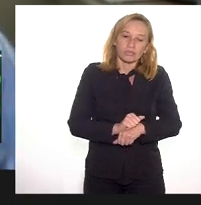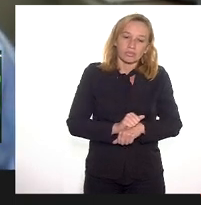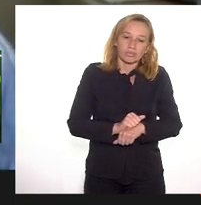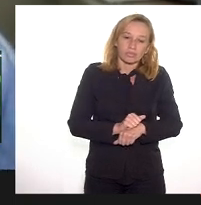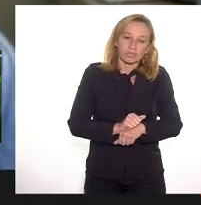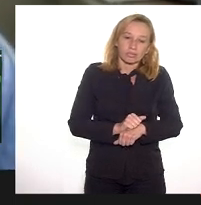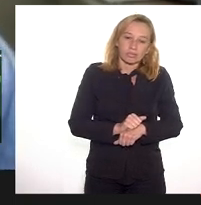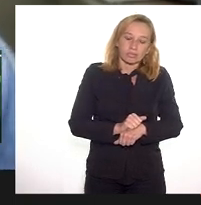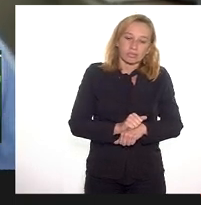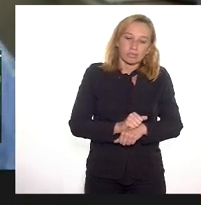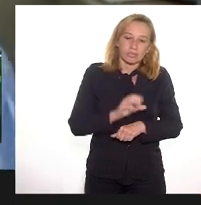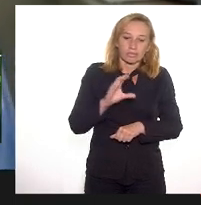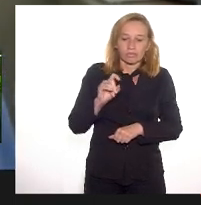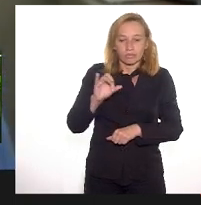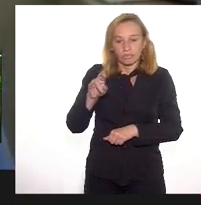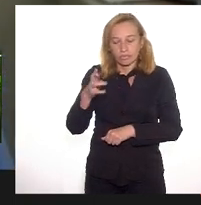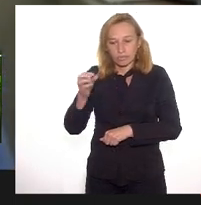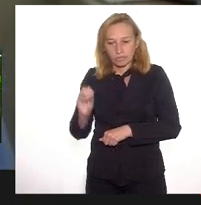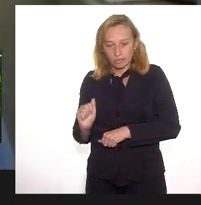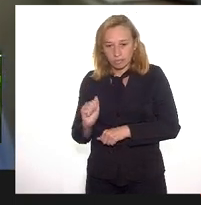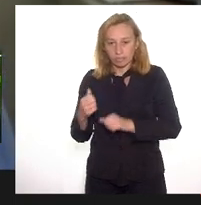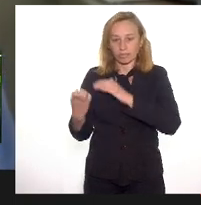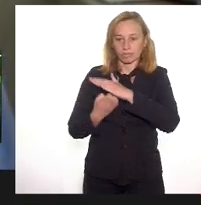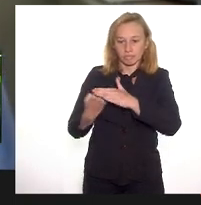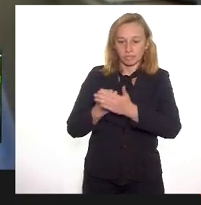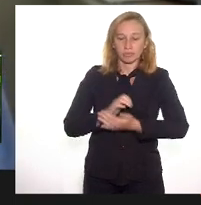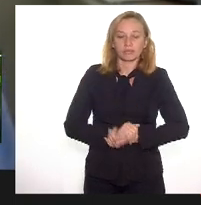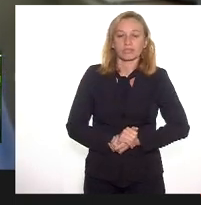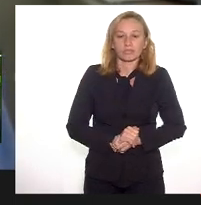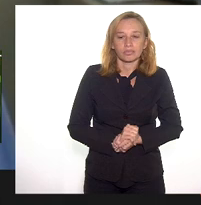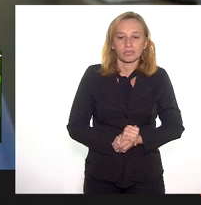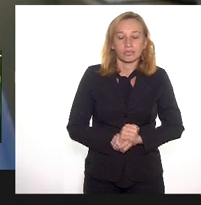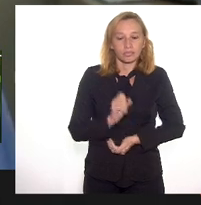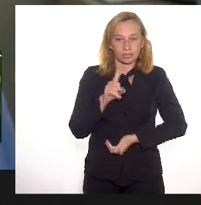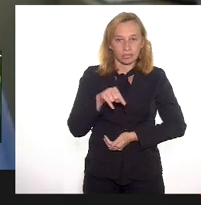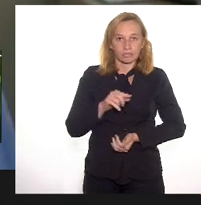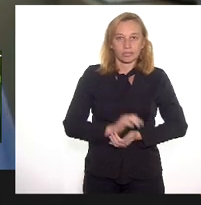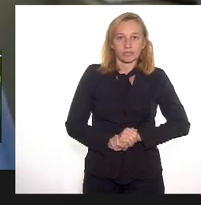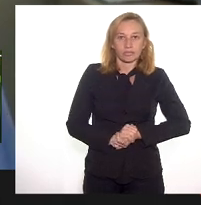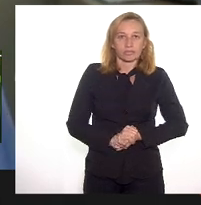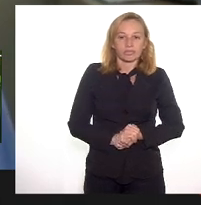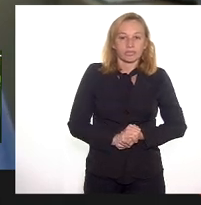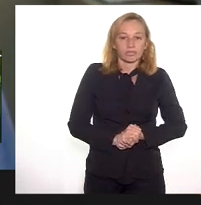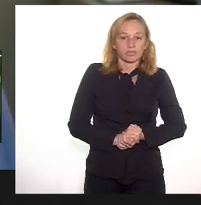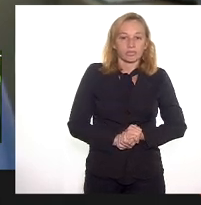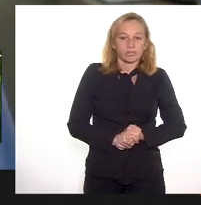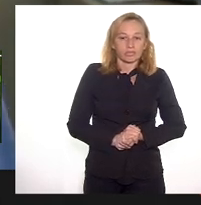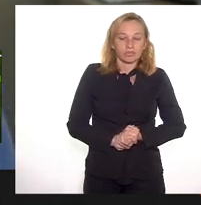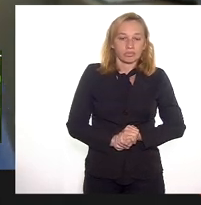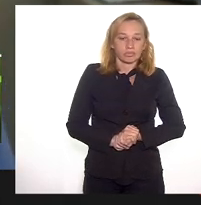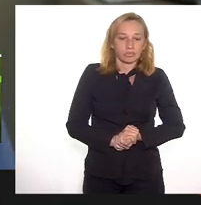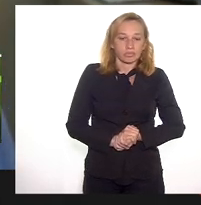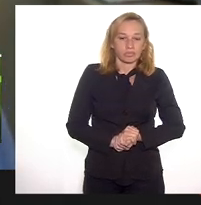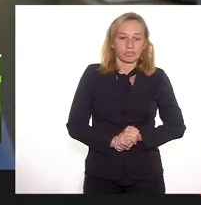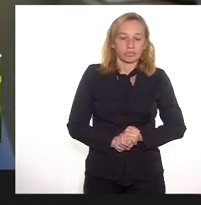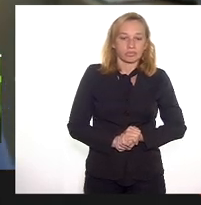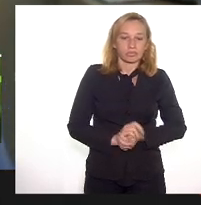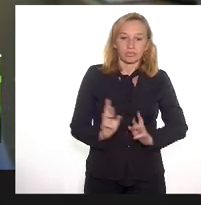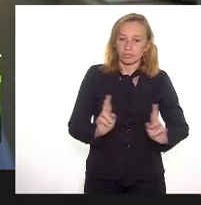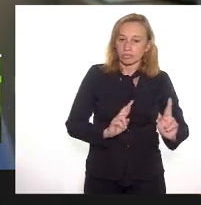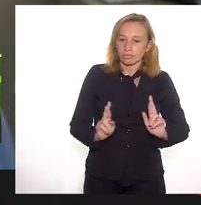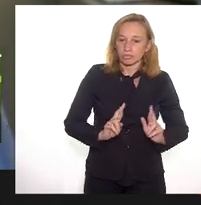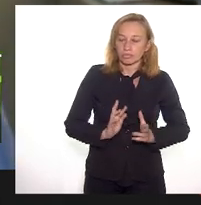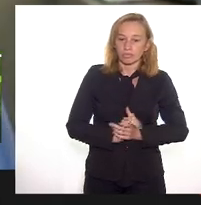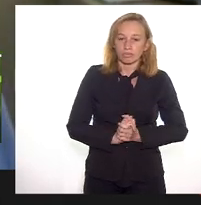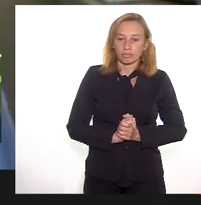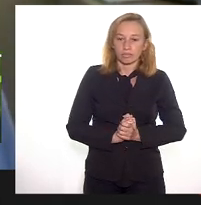a concessionária. Ora, isto é uma redação que não